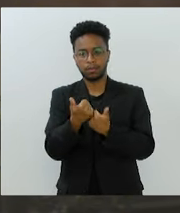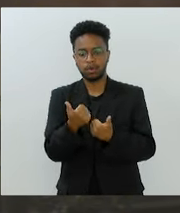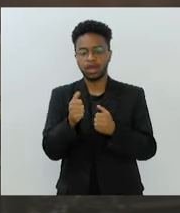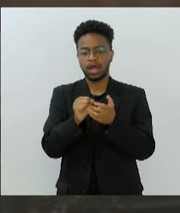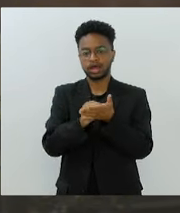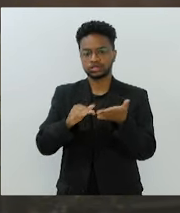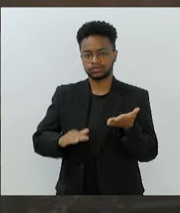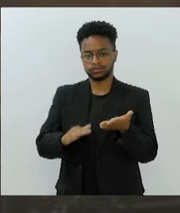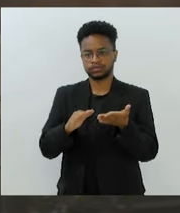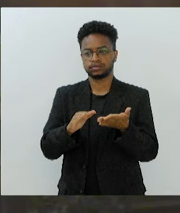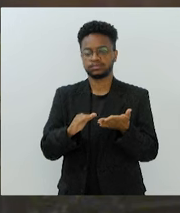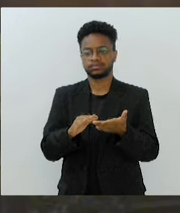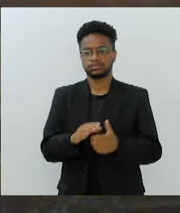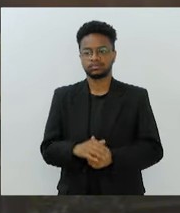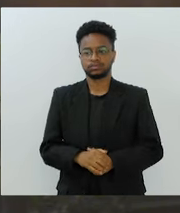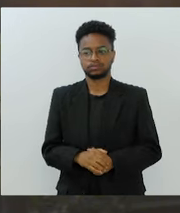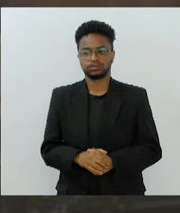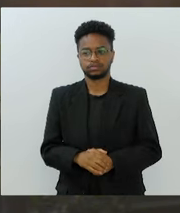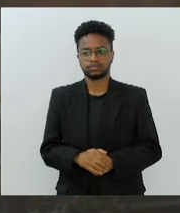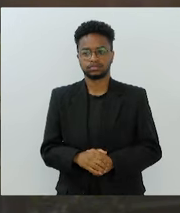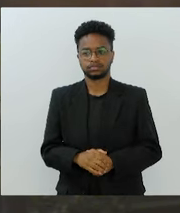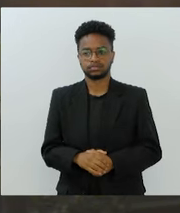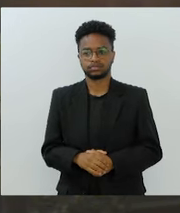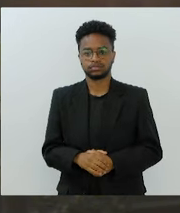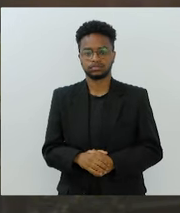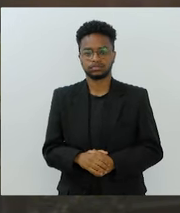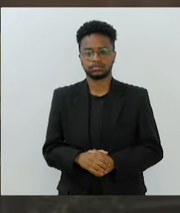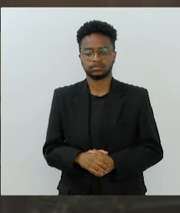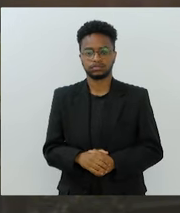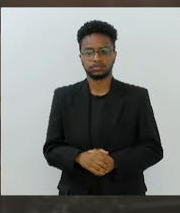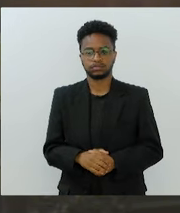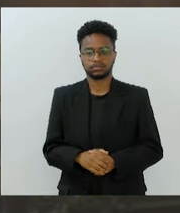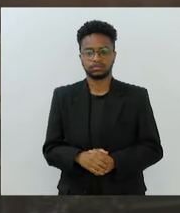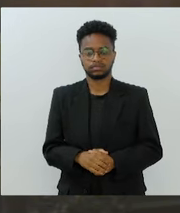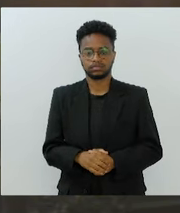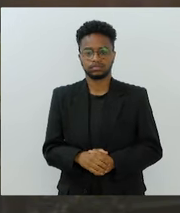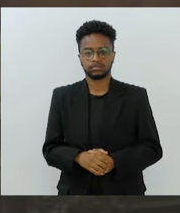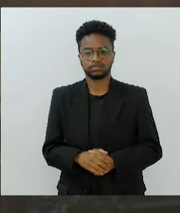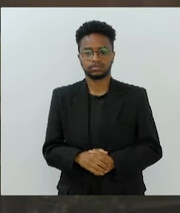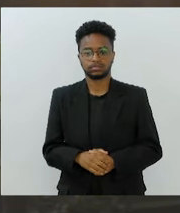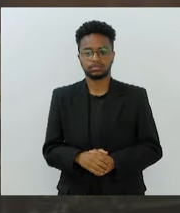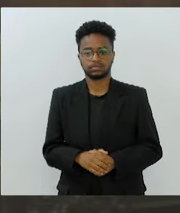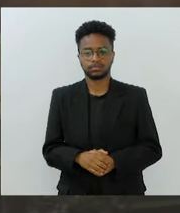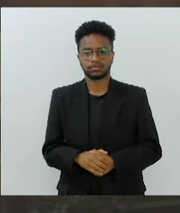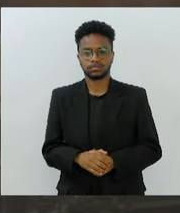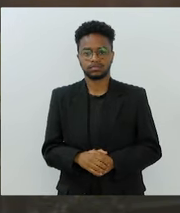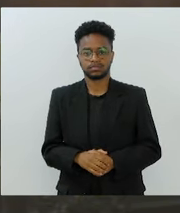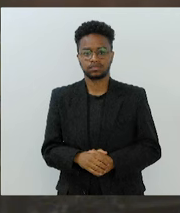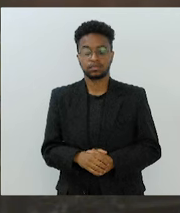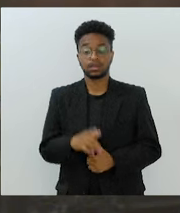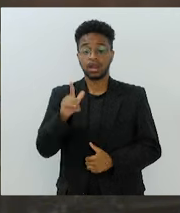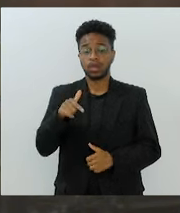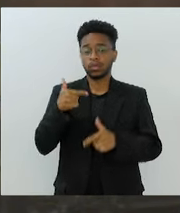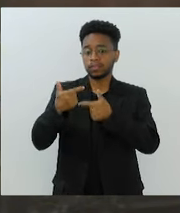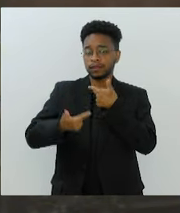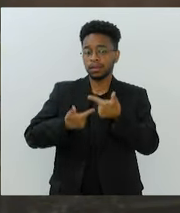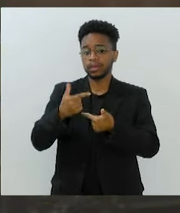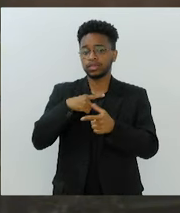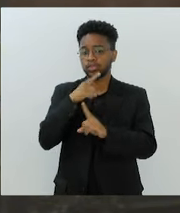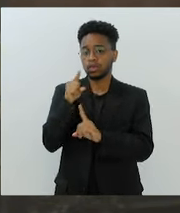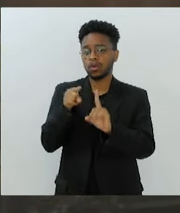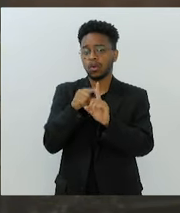atividades. É um serviço que tem a intenção de apoiar